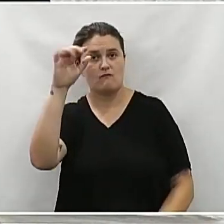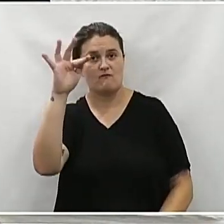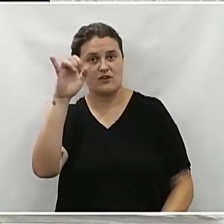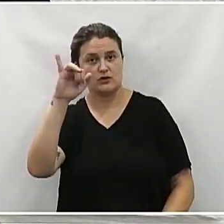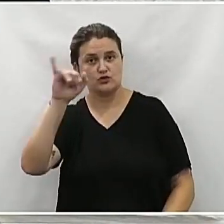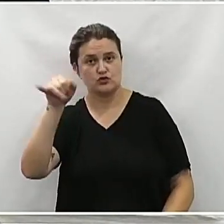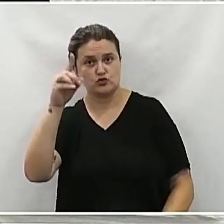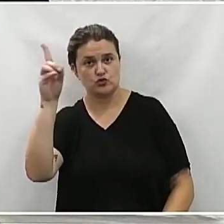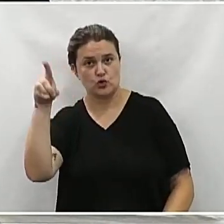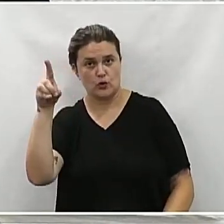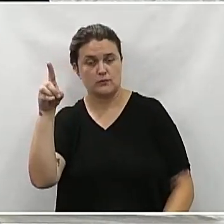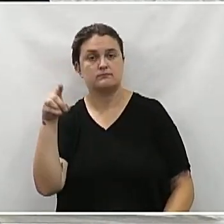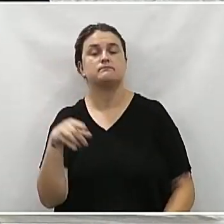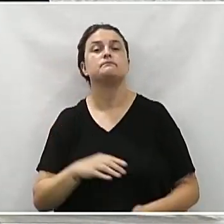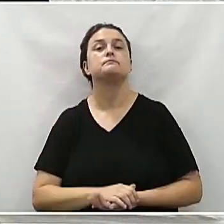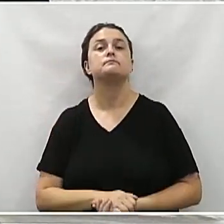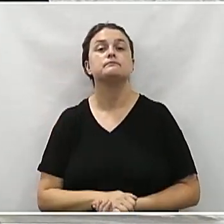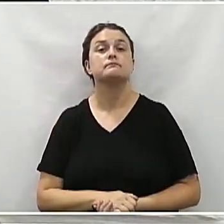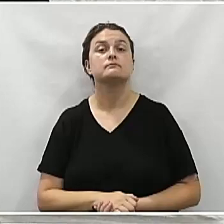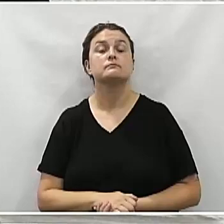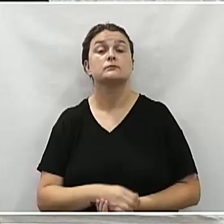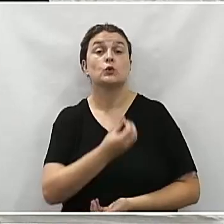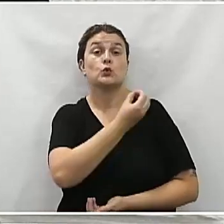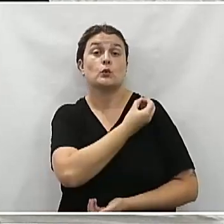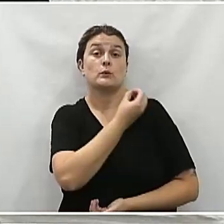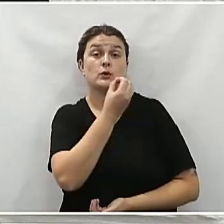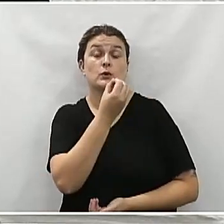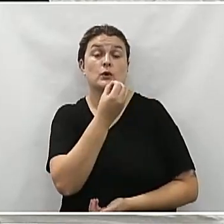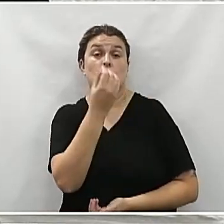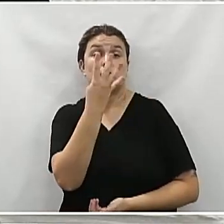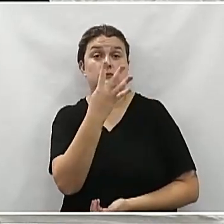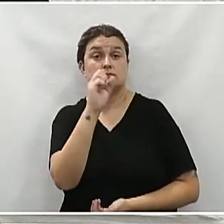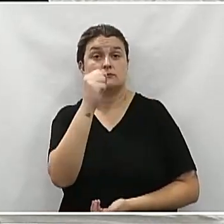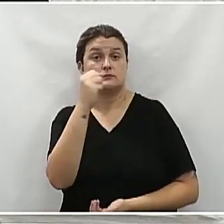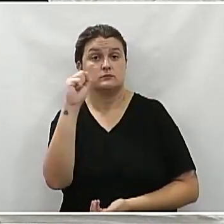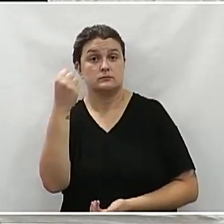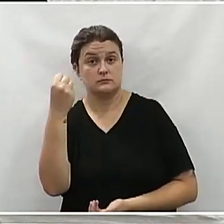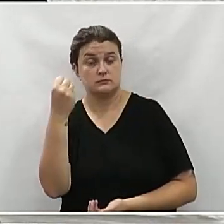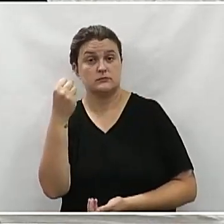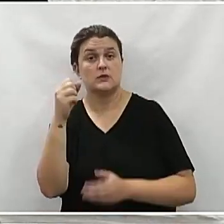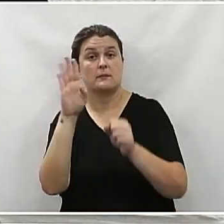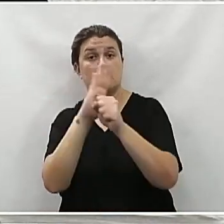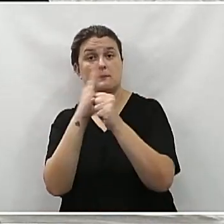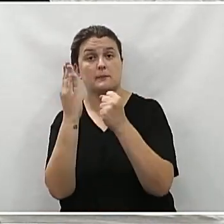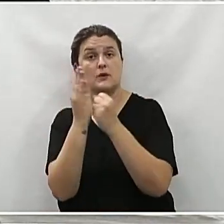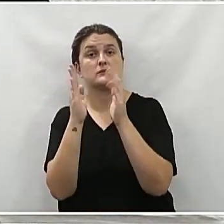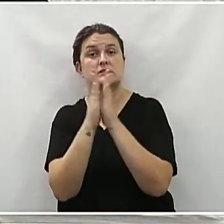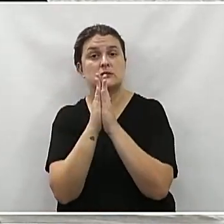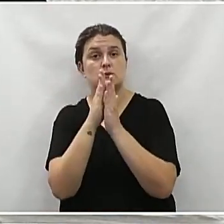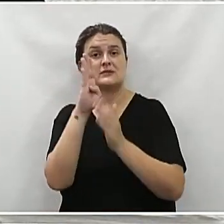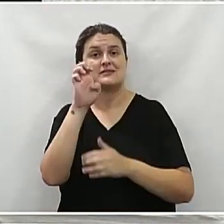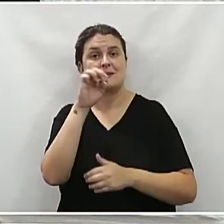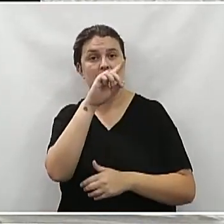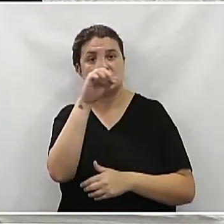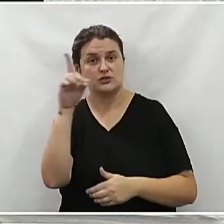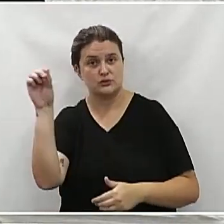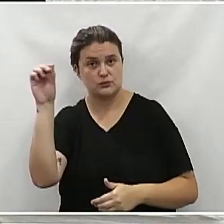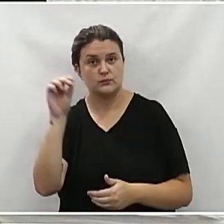esquina com a rua Carlos Ilfeld, no número 488, no bairro São Sebastião.